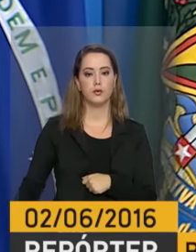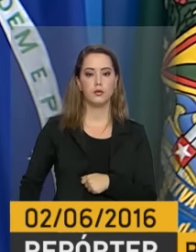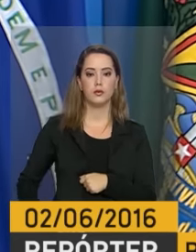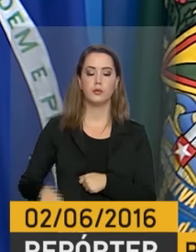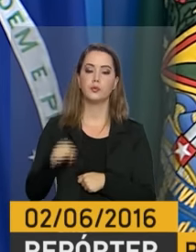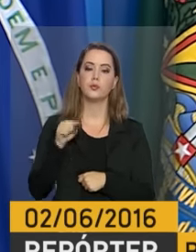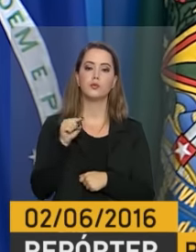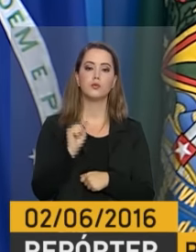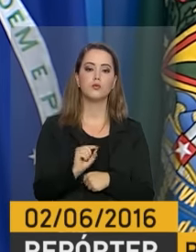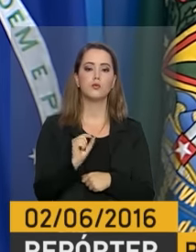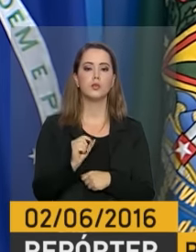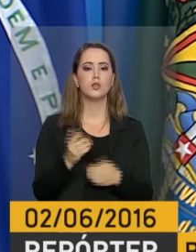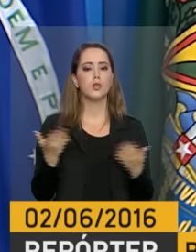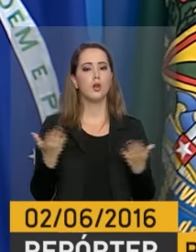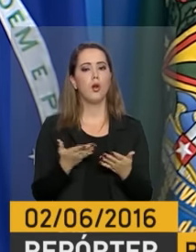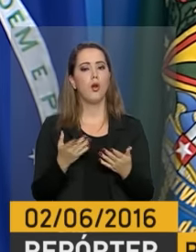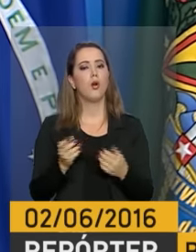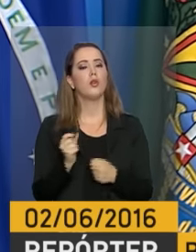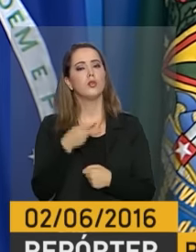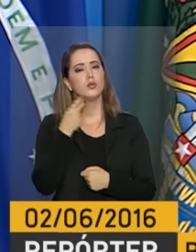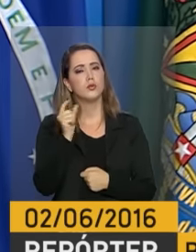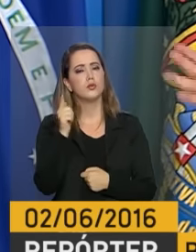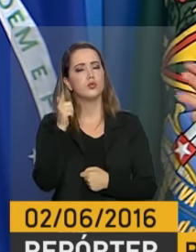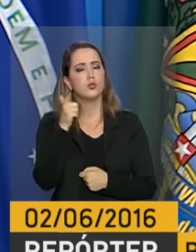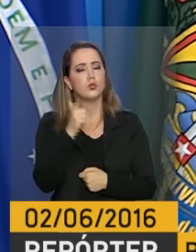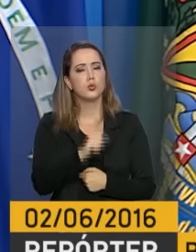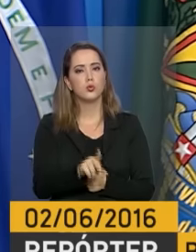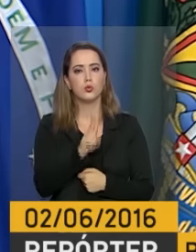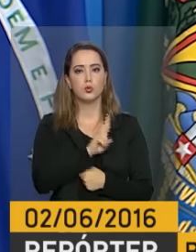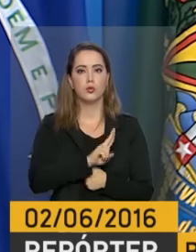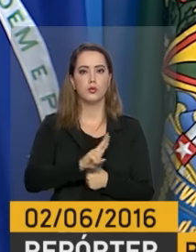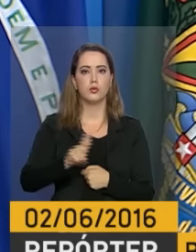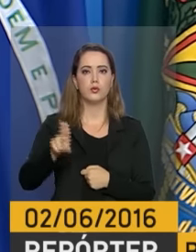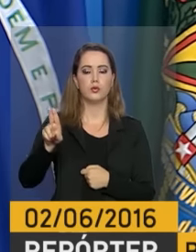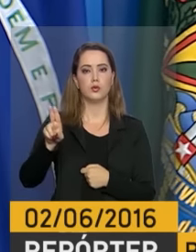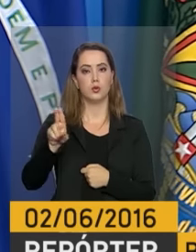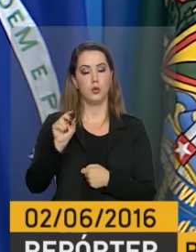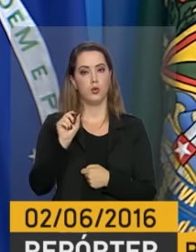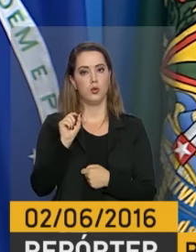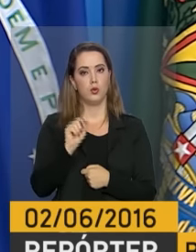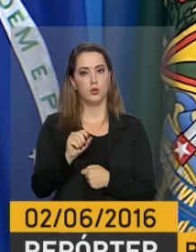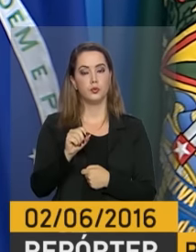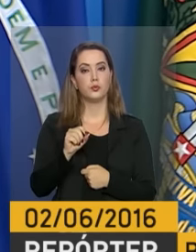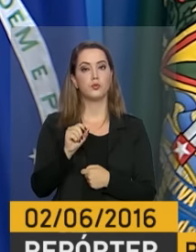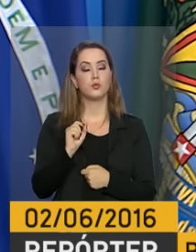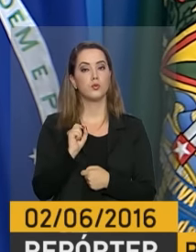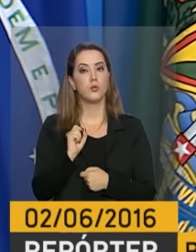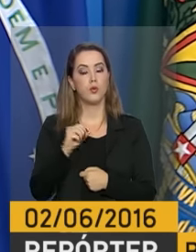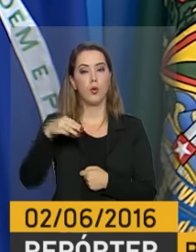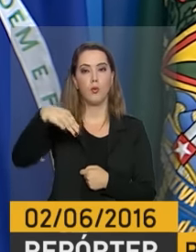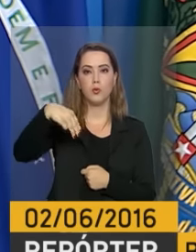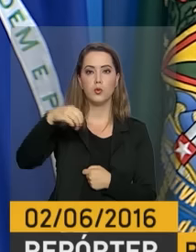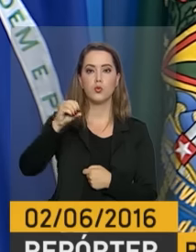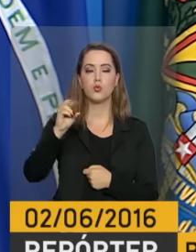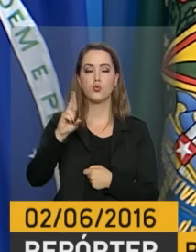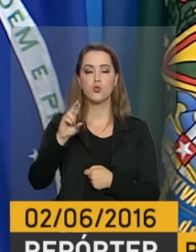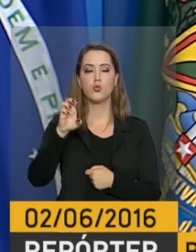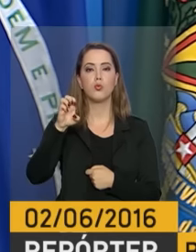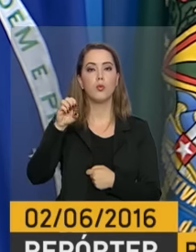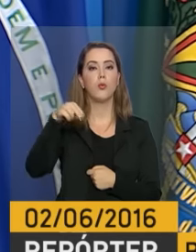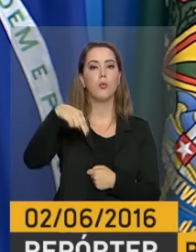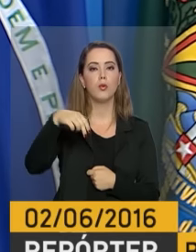eu volto ao nome do Torquato Lorena Jardim, a quem naturalmente conheço há muito tempo, e conheço porque é um professor de direito